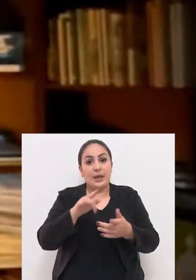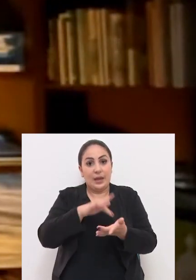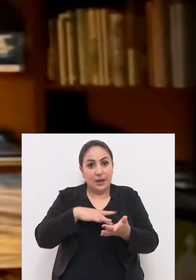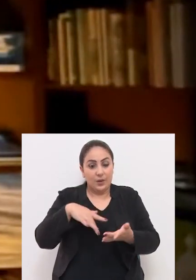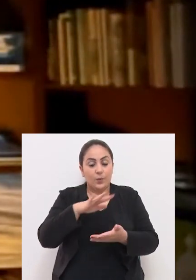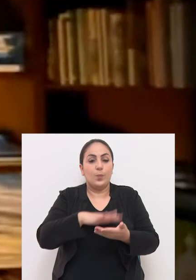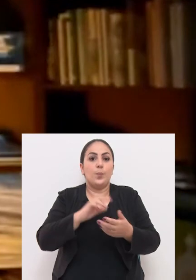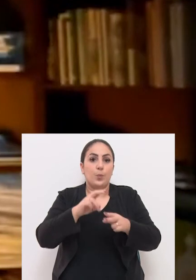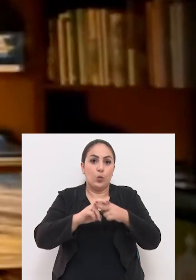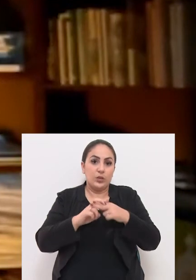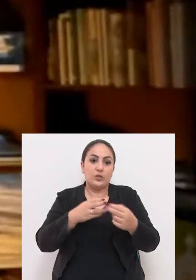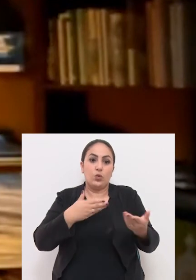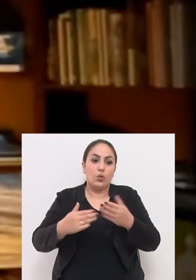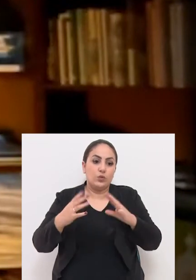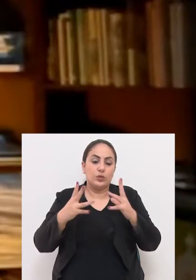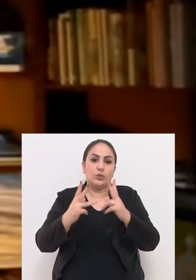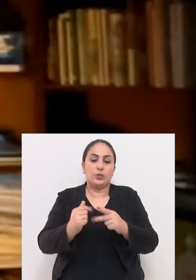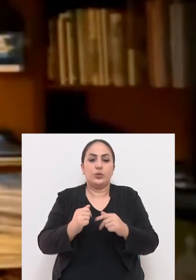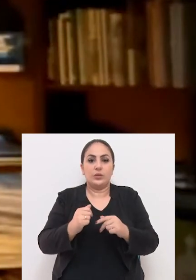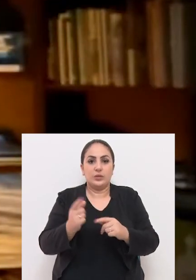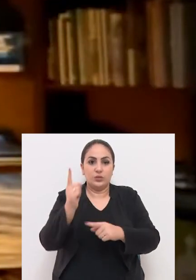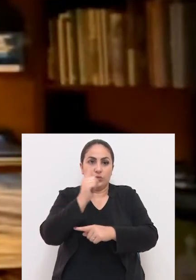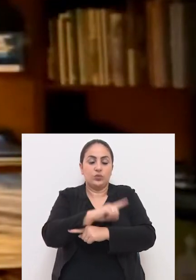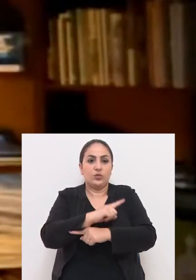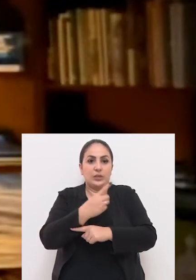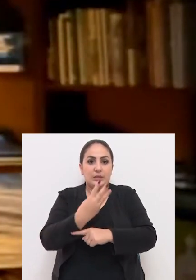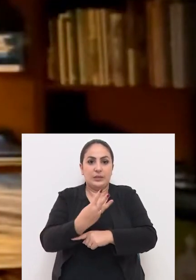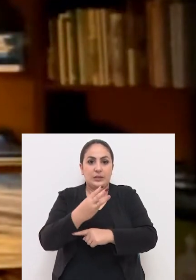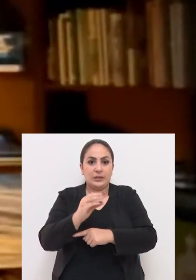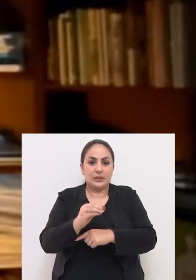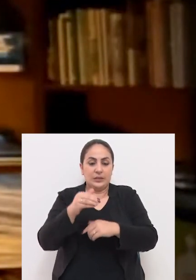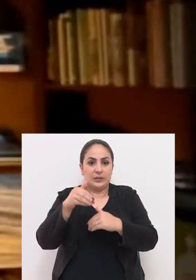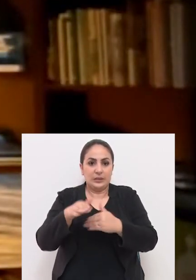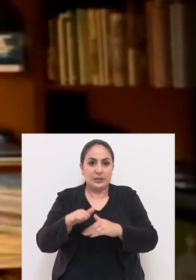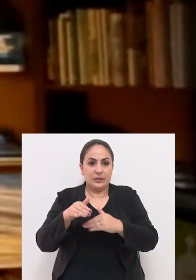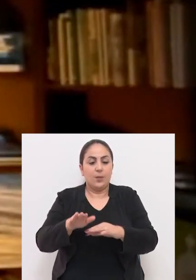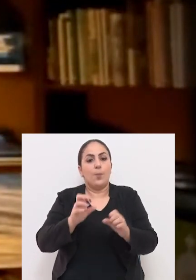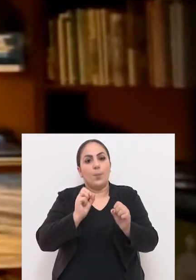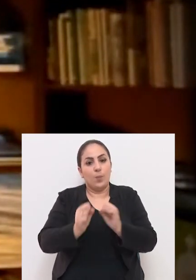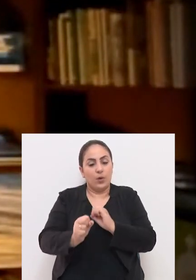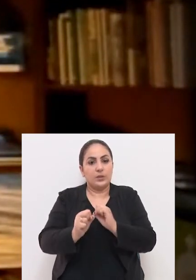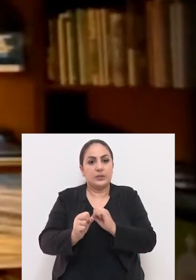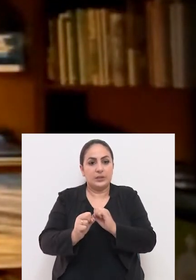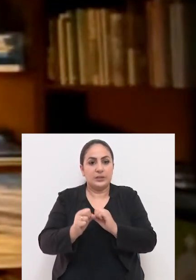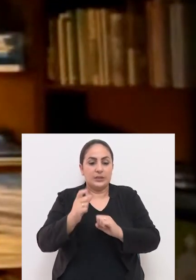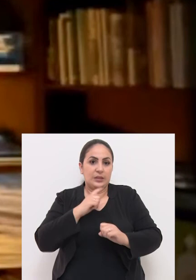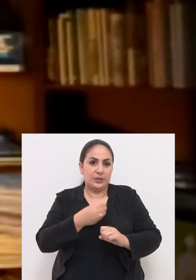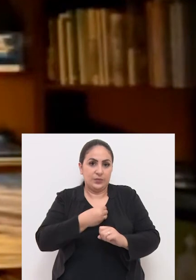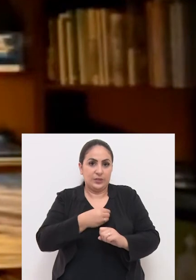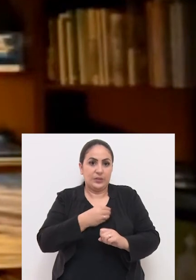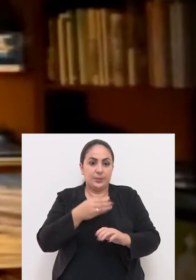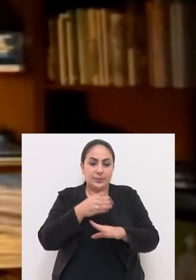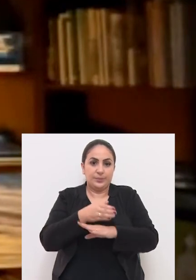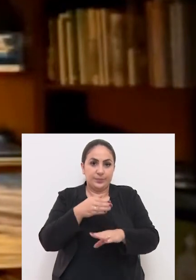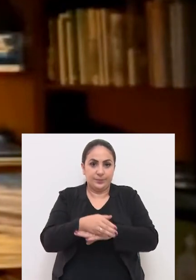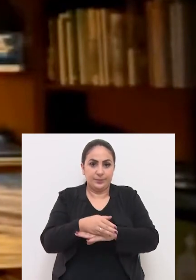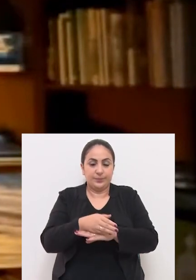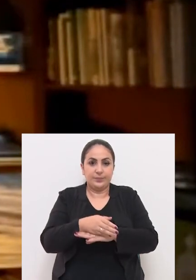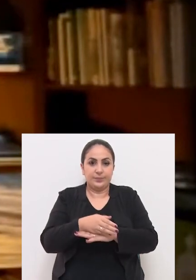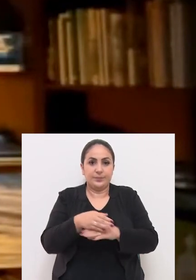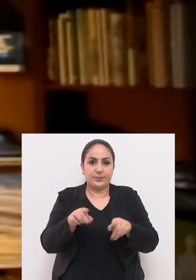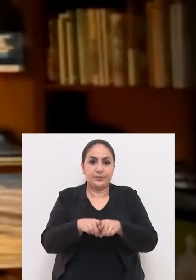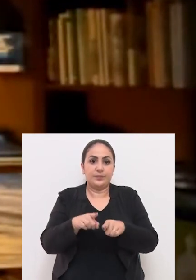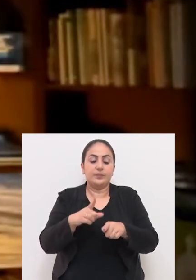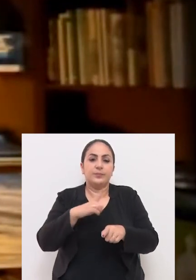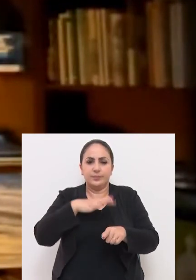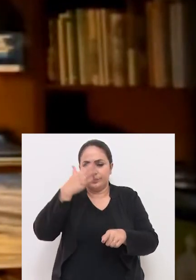e reais. Então, eu convido todos para que no dia 30 de setembro, podendo, estejam